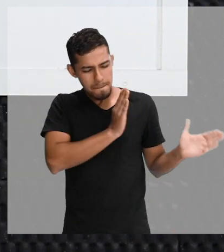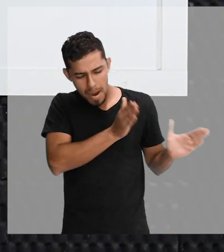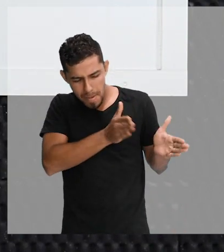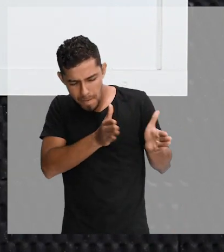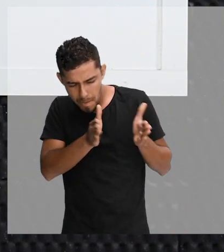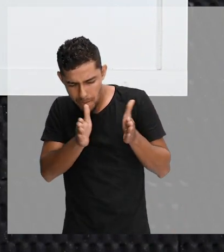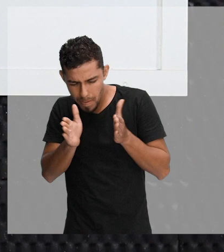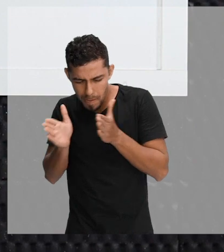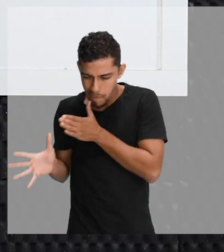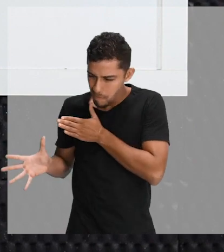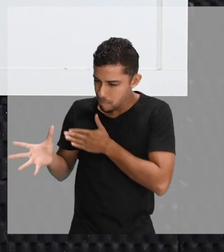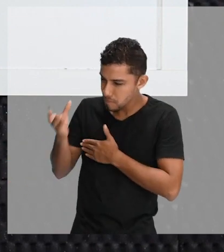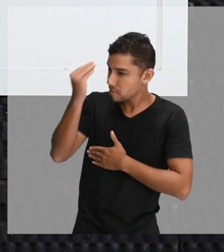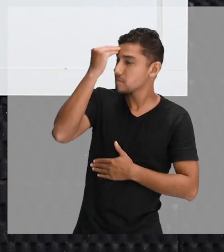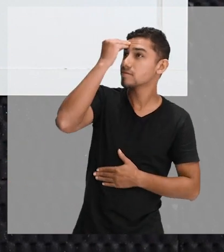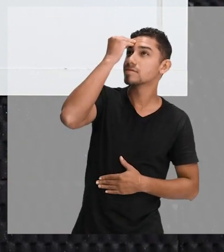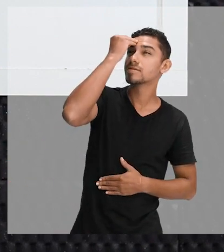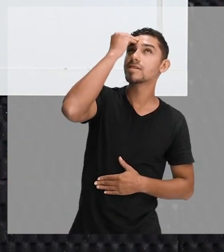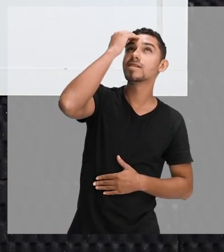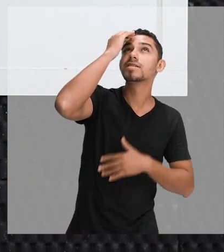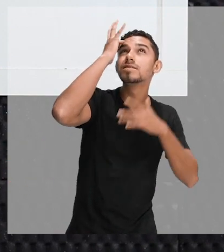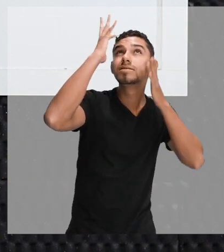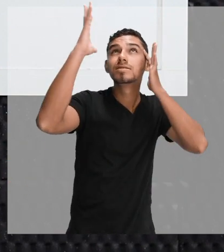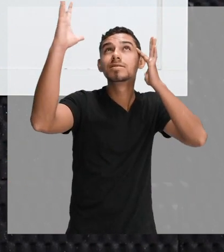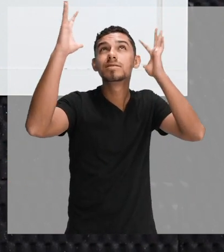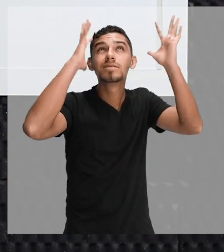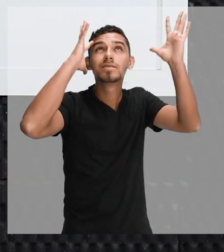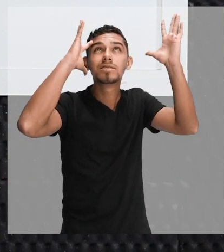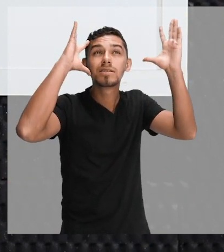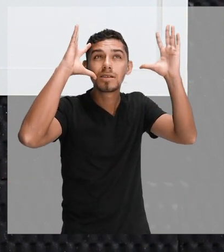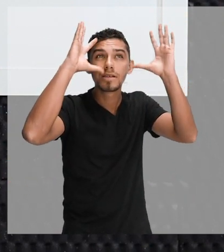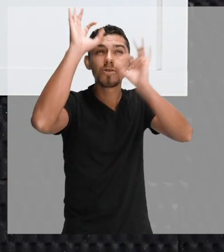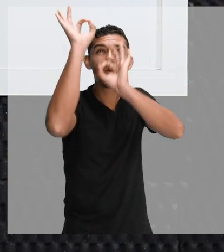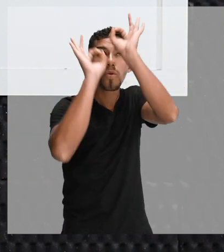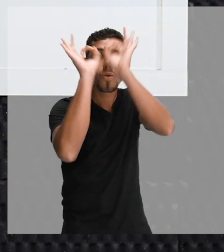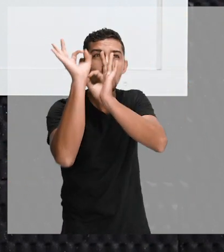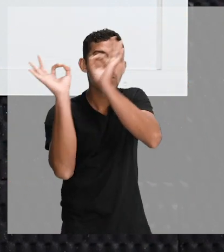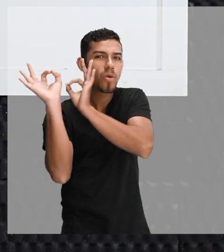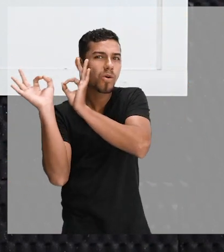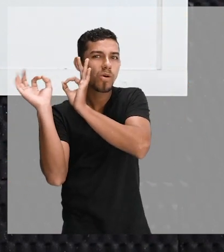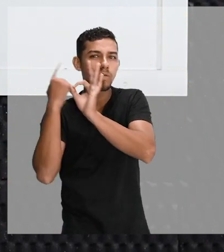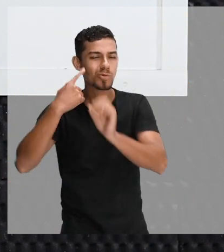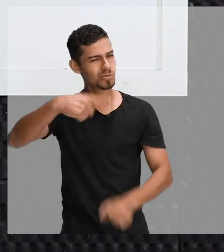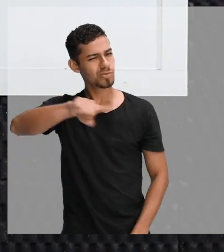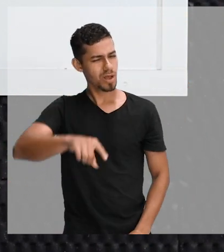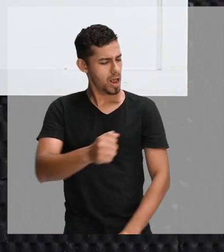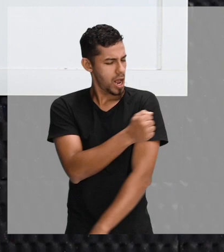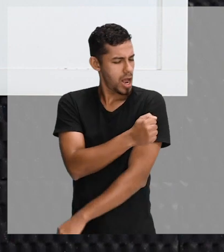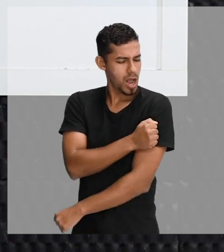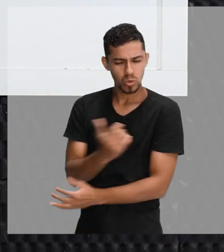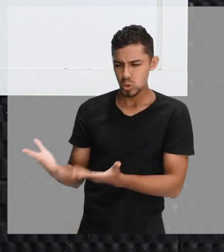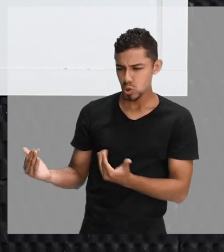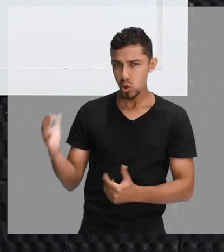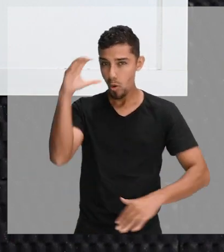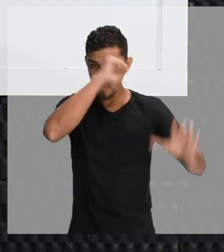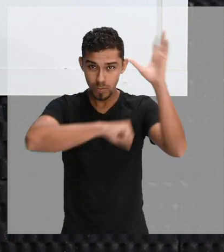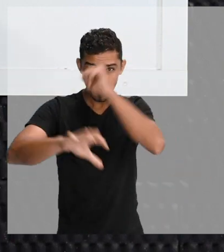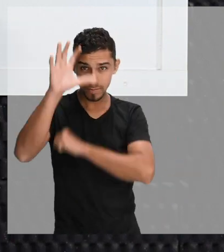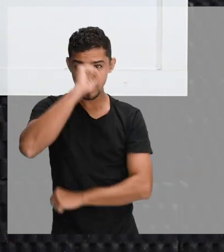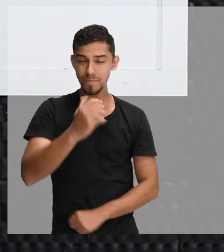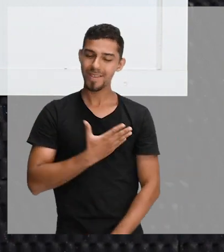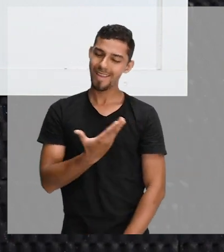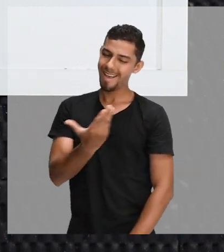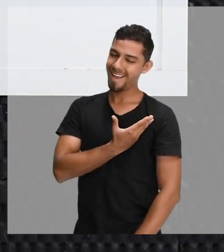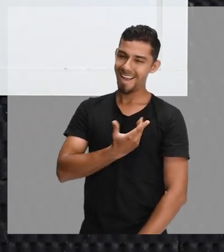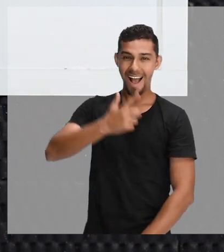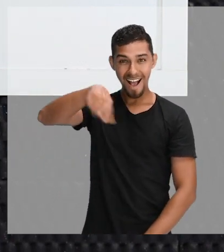prosseguimento, todas aquelas ligas do conhecimento, essas ligas são fundamentais. Então, meu filho aí, ó, meu aluno, meu jovem aprendiz, minha